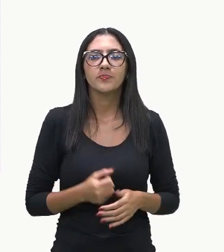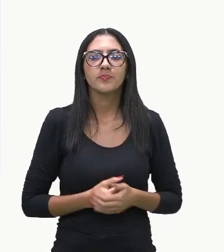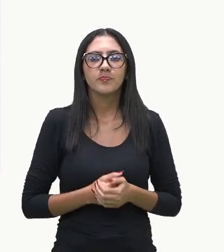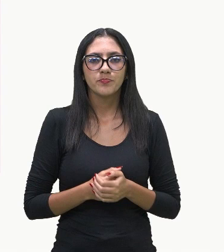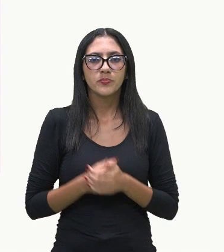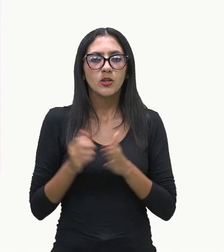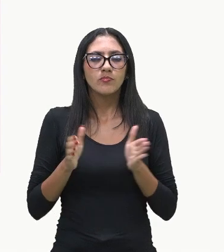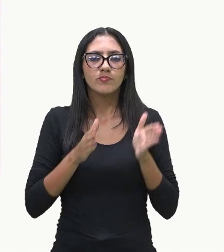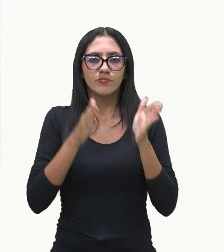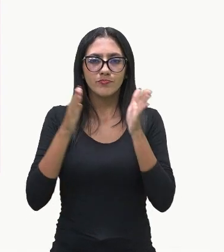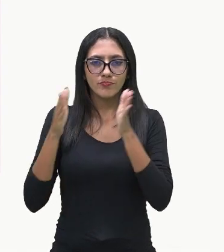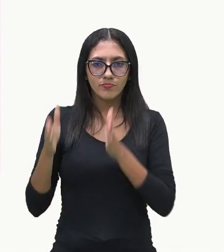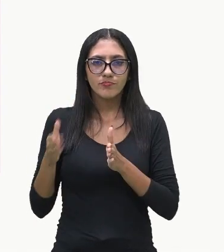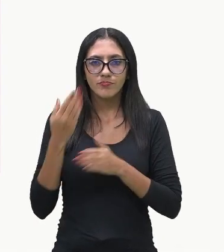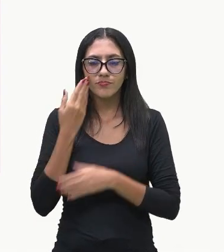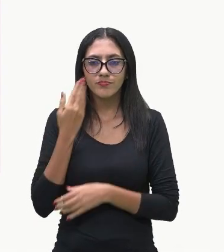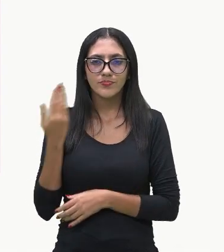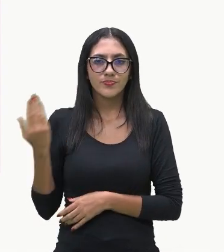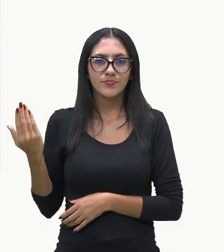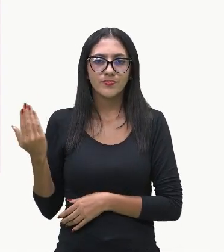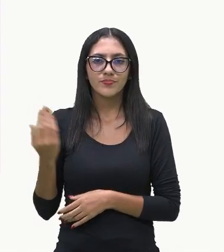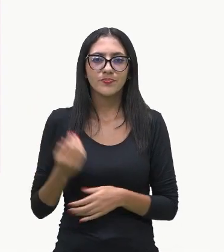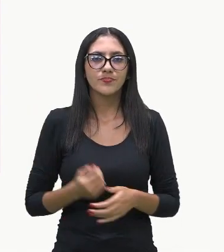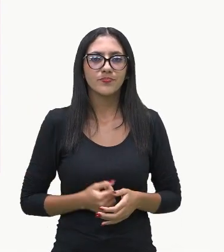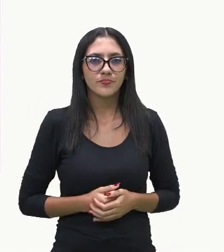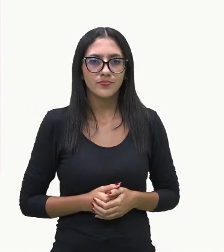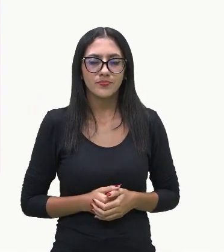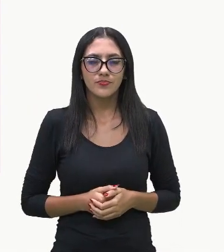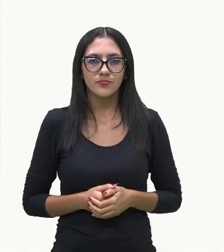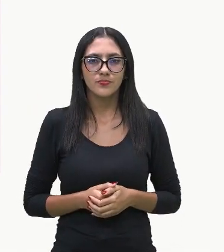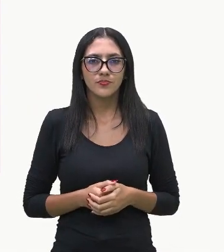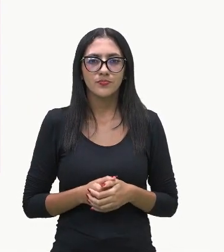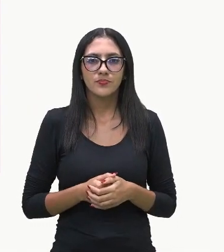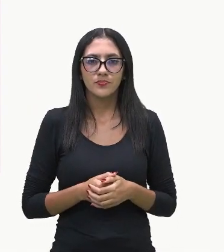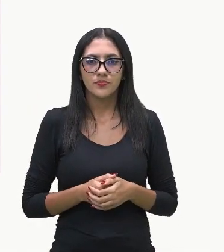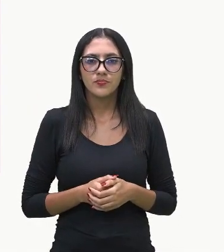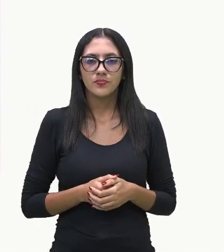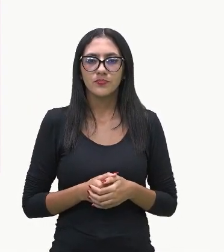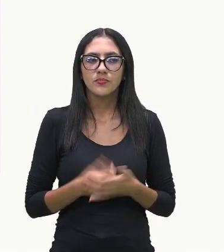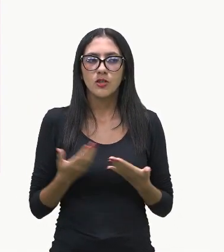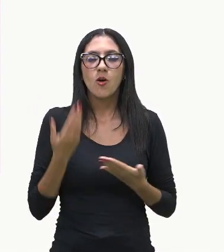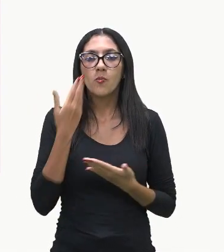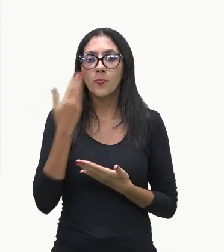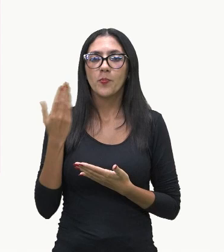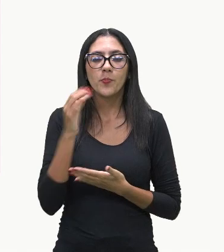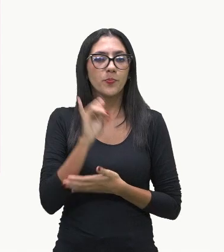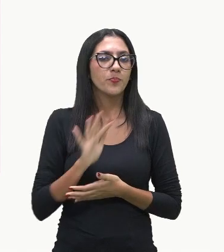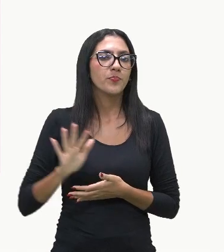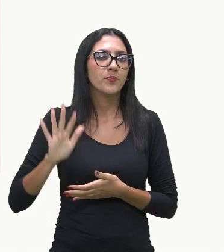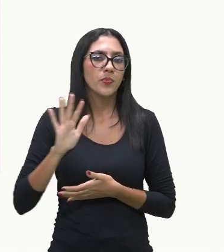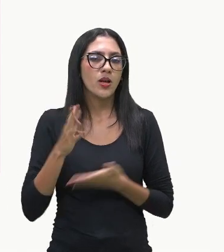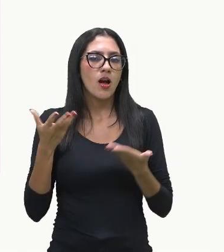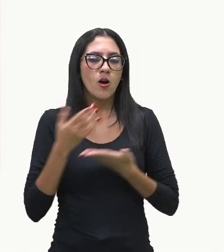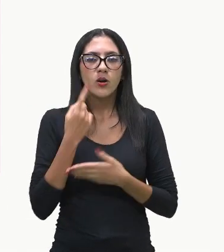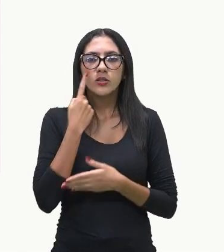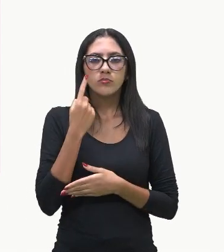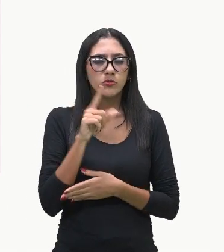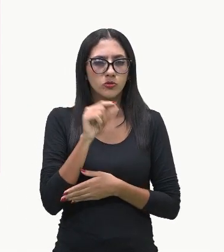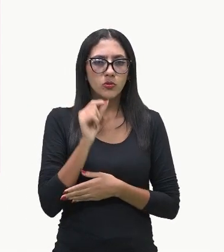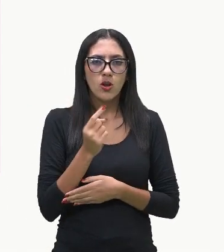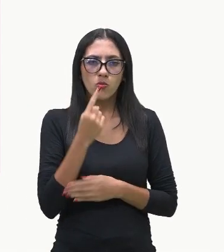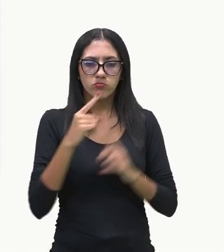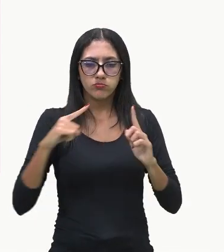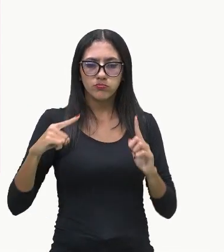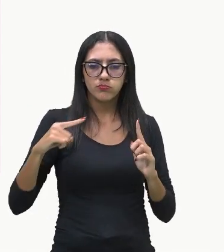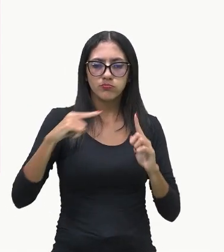calculando por triângulo, que é do seguinte modo, tenho pentágono, vou escolher apenas um